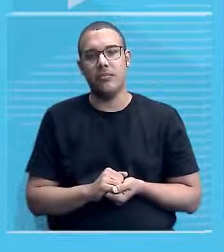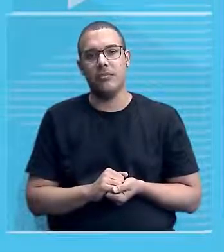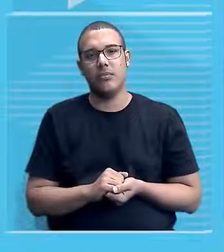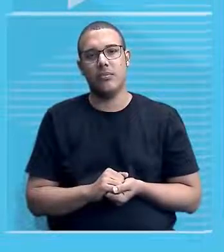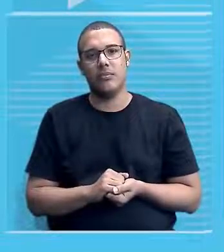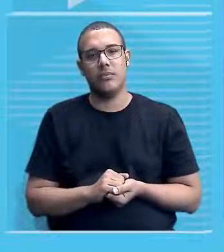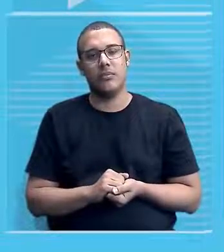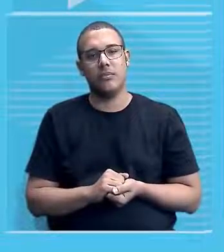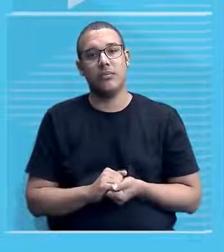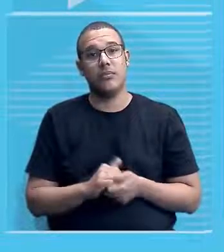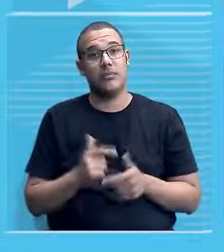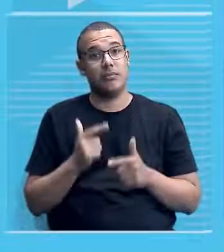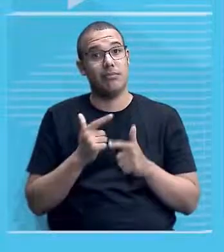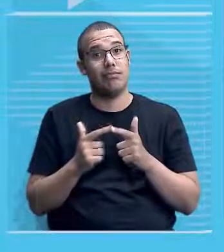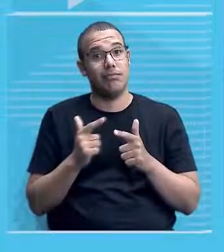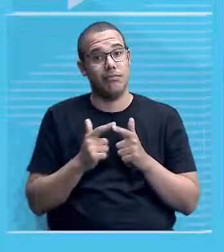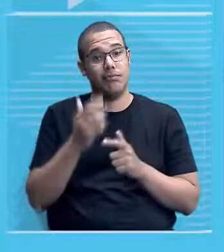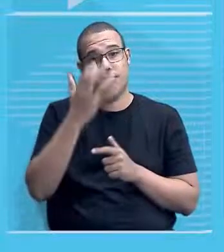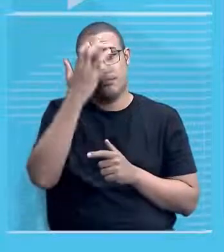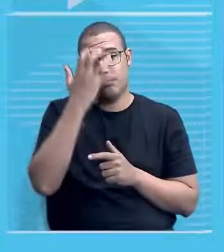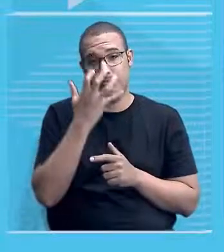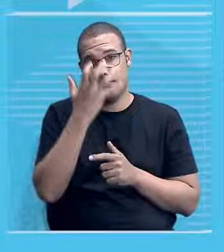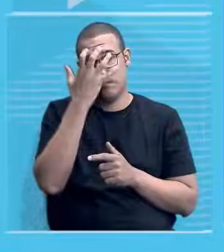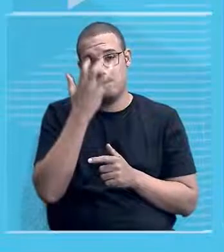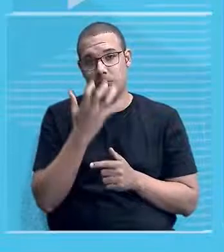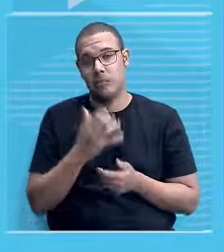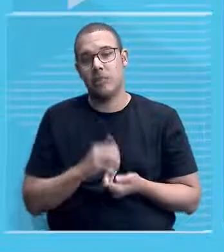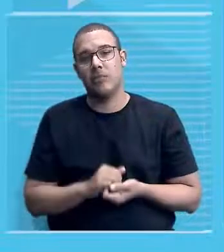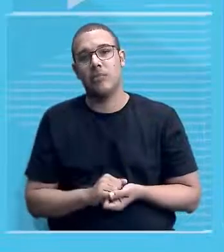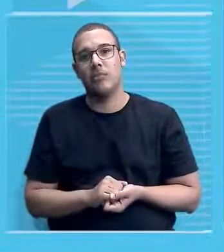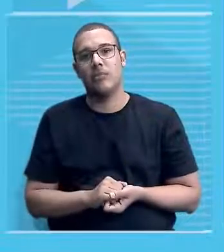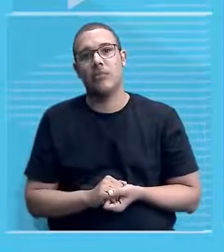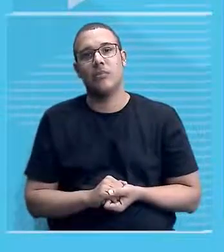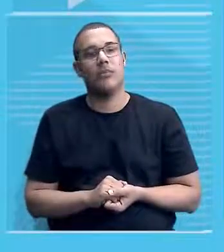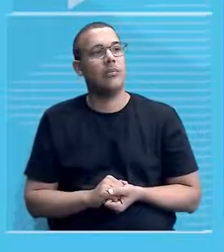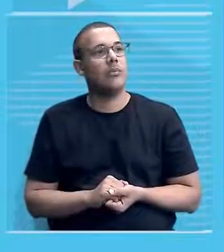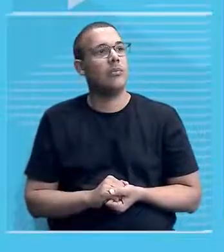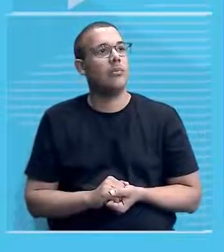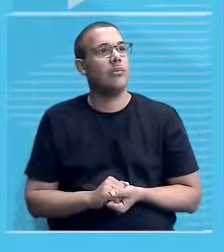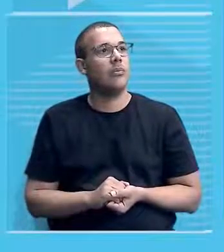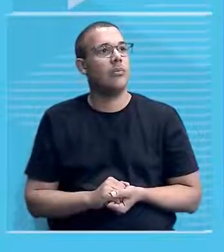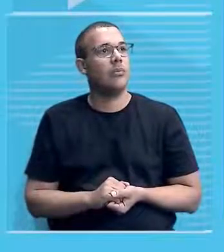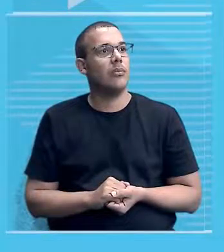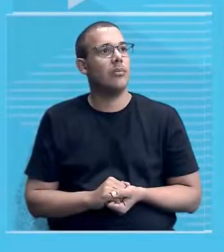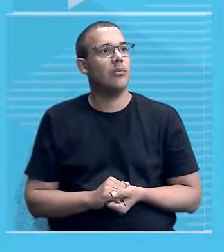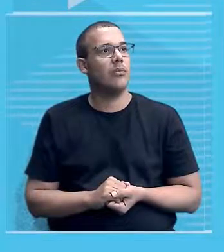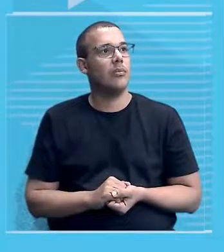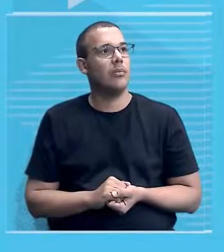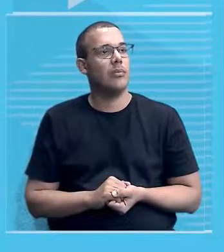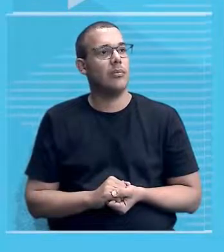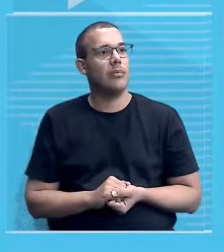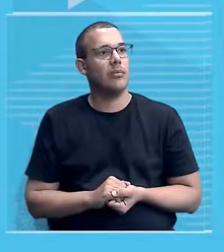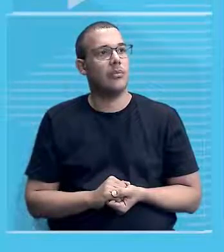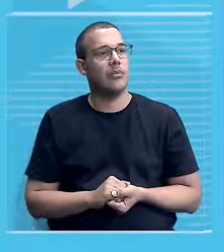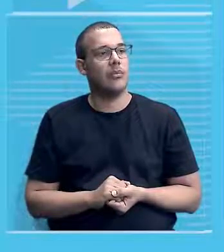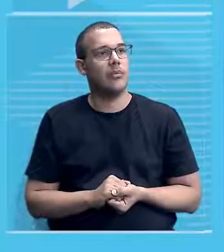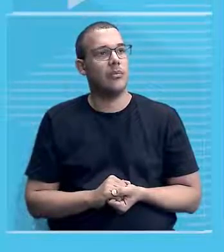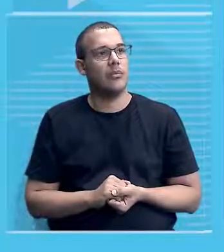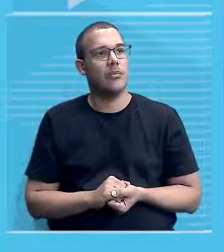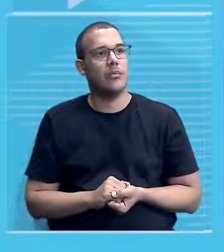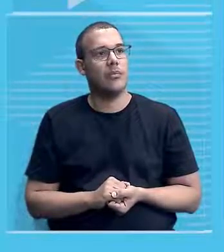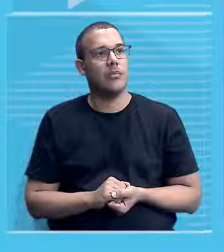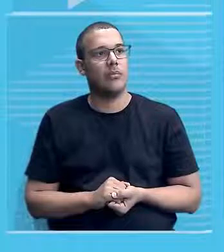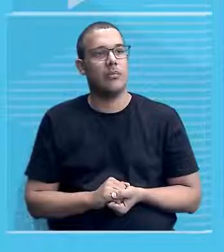Esse é um problema muito sério não adianta tem mais um pouquinho Estamos chegando